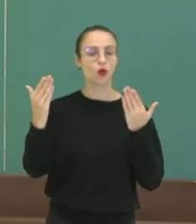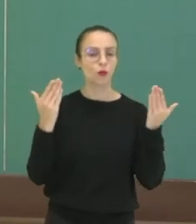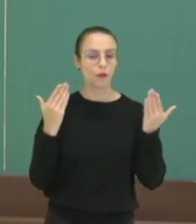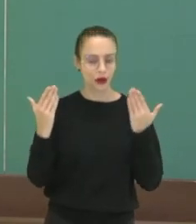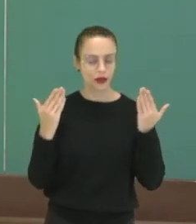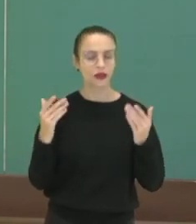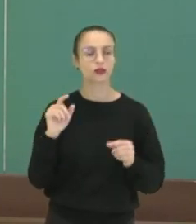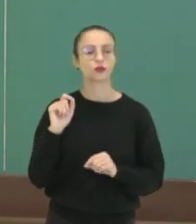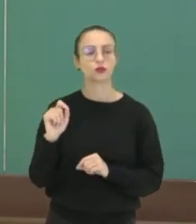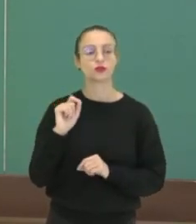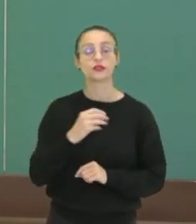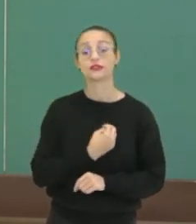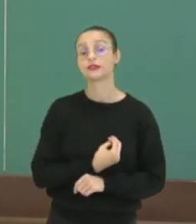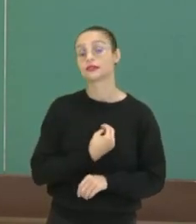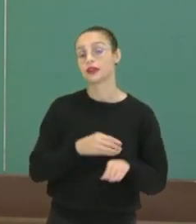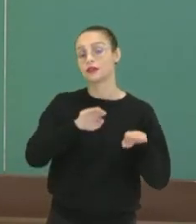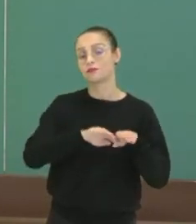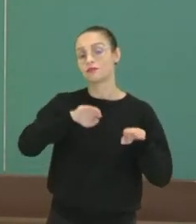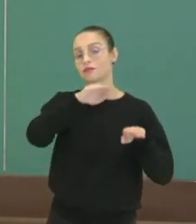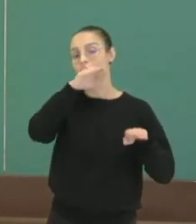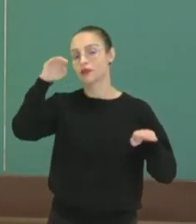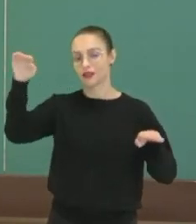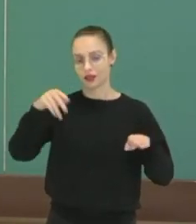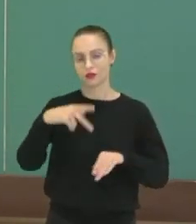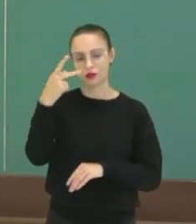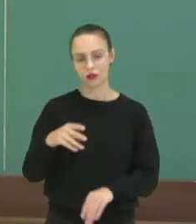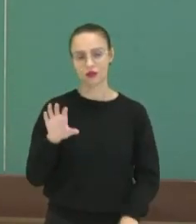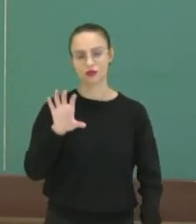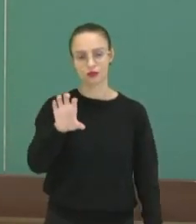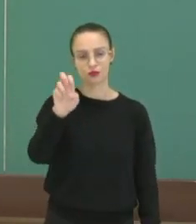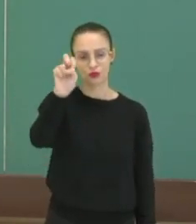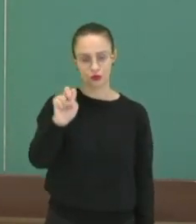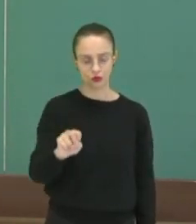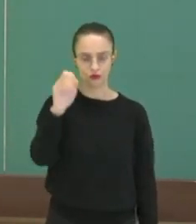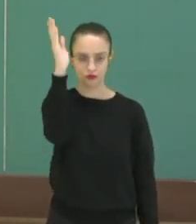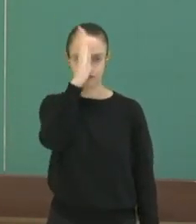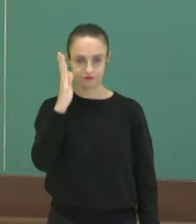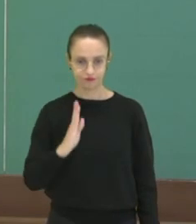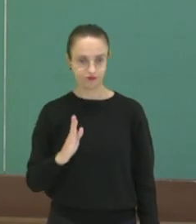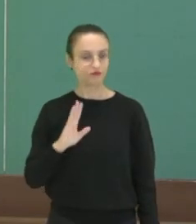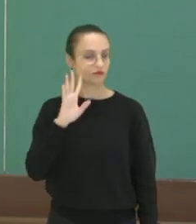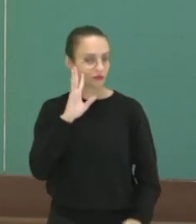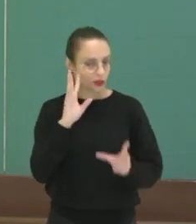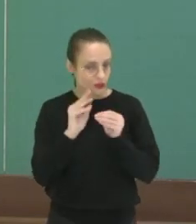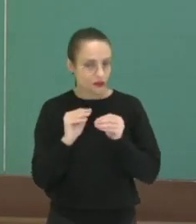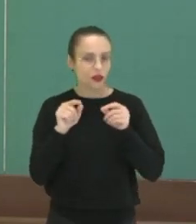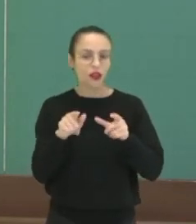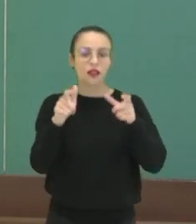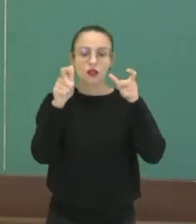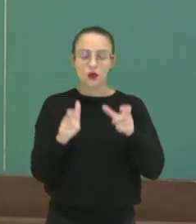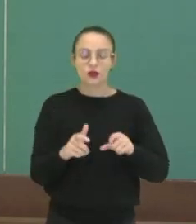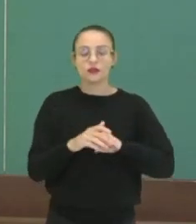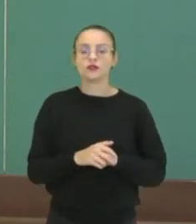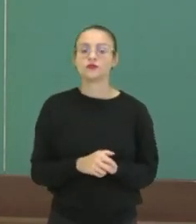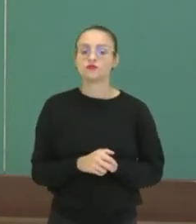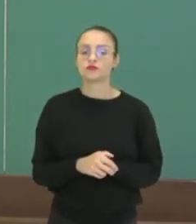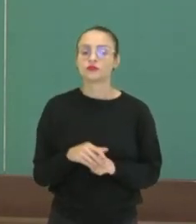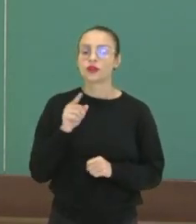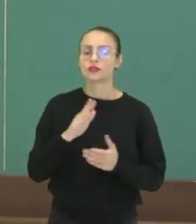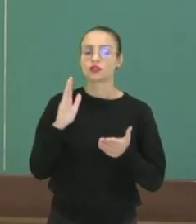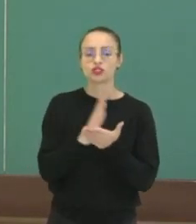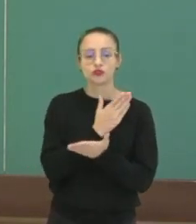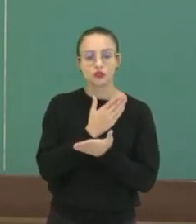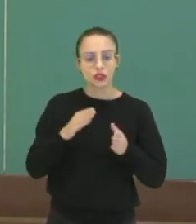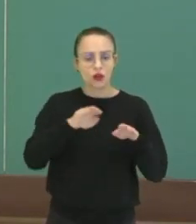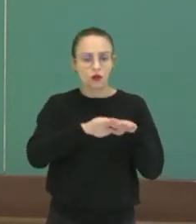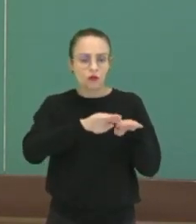a presença dos planaltos, né? Na região sul do Brasil. Então, só para a gente entender essa localização. E dentro dessa divisão dos